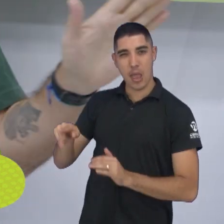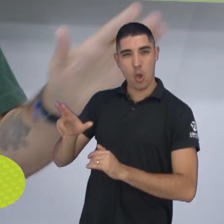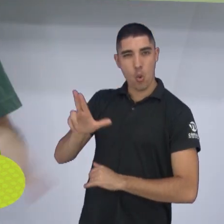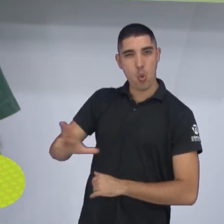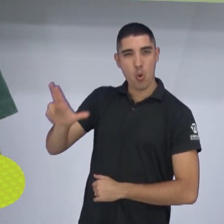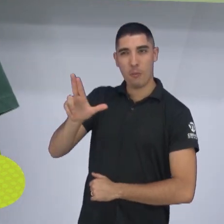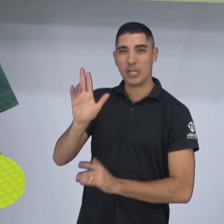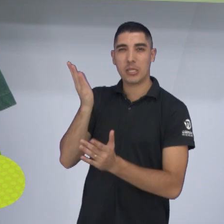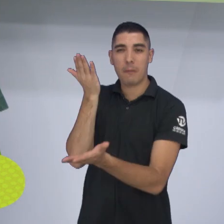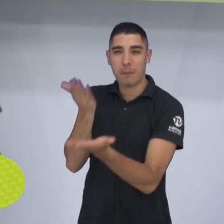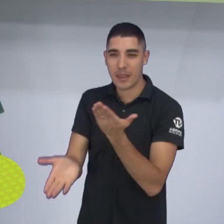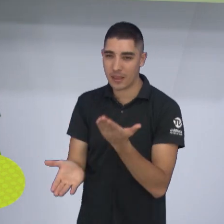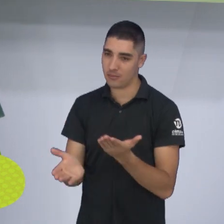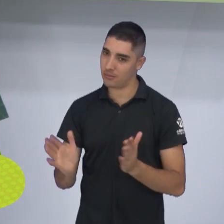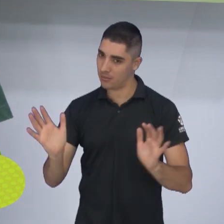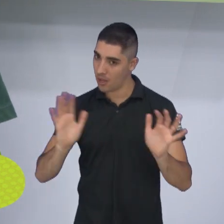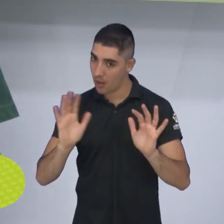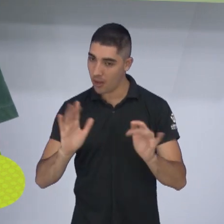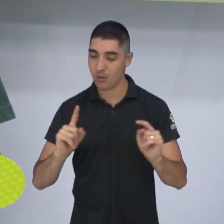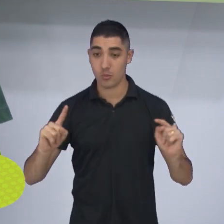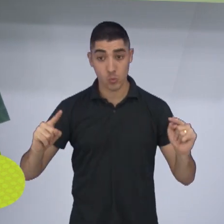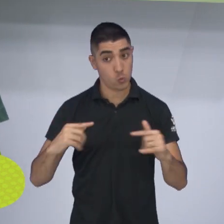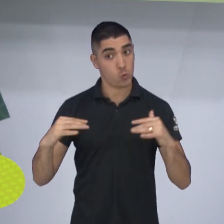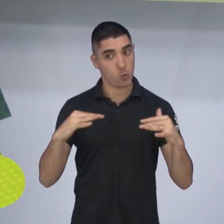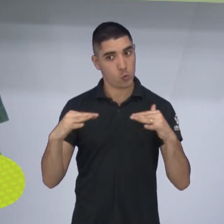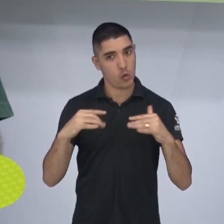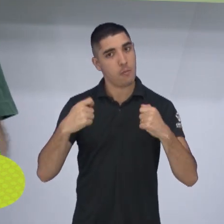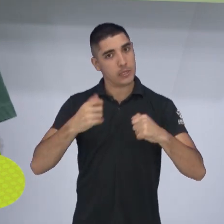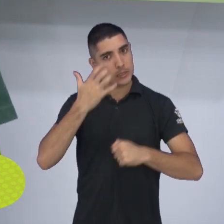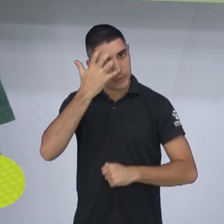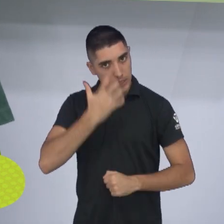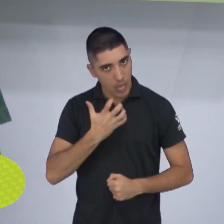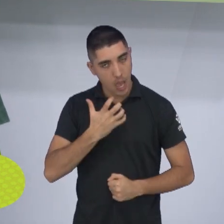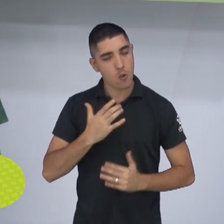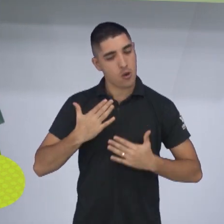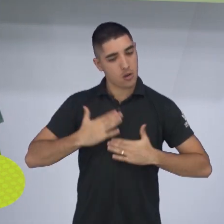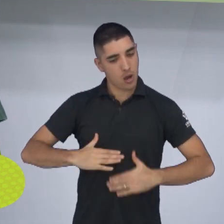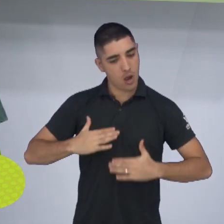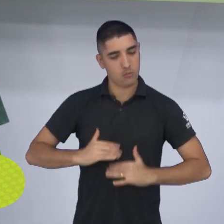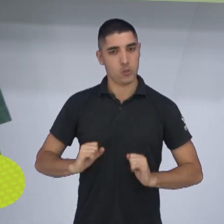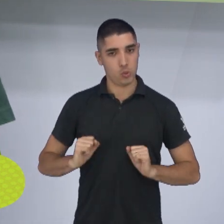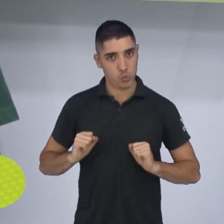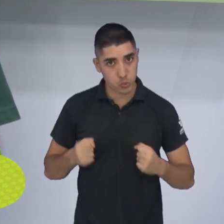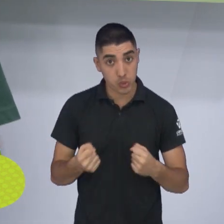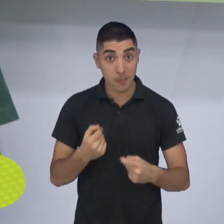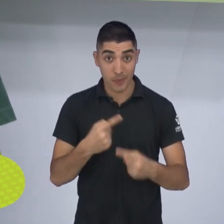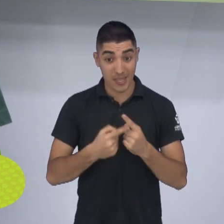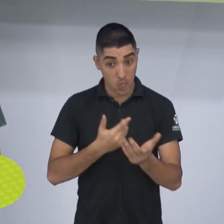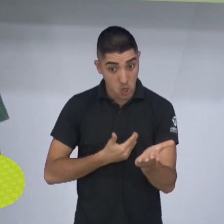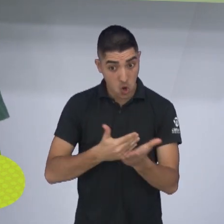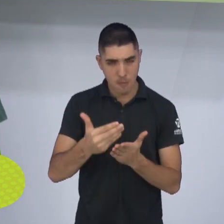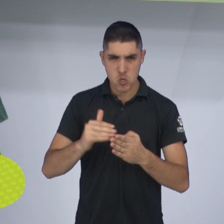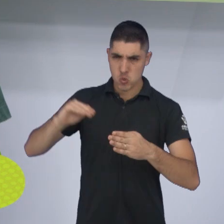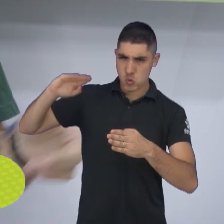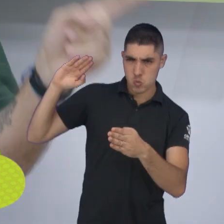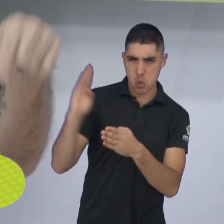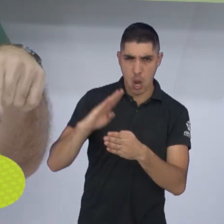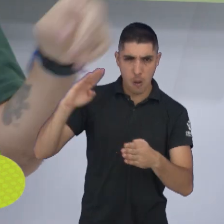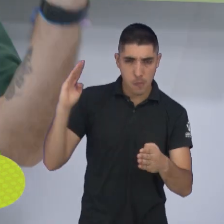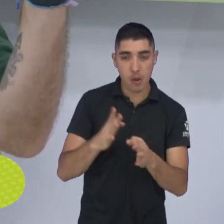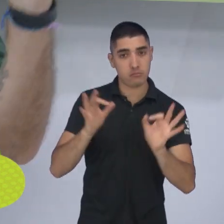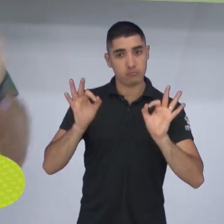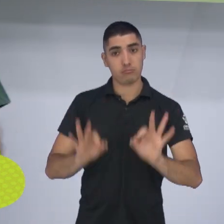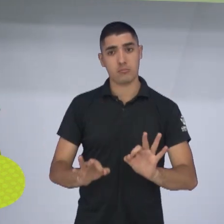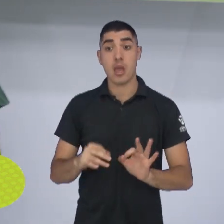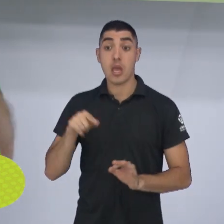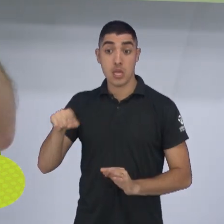No campeonato tá, mas no jogo ainda não. Então a gente tem que ir com calma, porque é dentro de quadra que se decide as coisas. E o São José deu